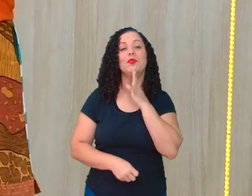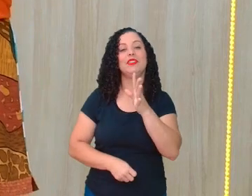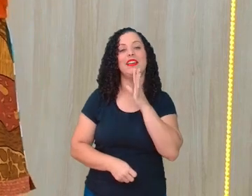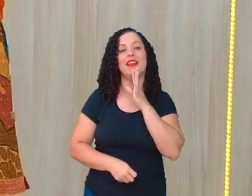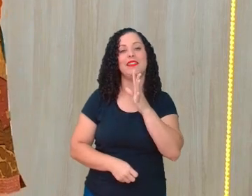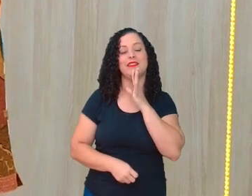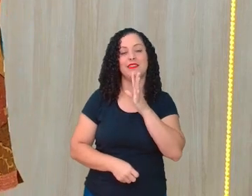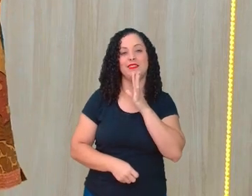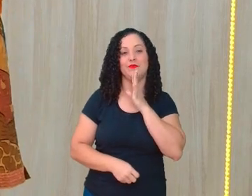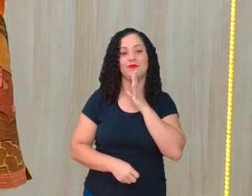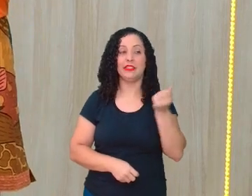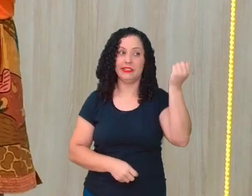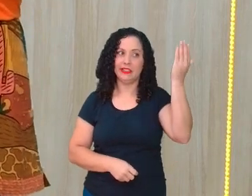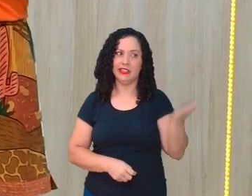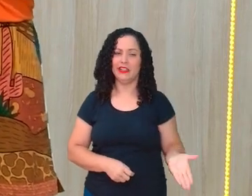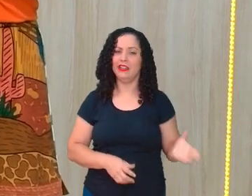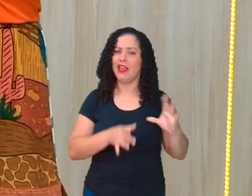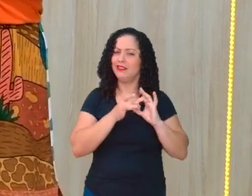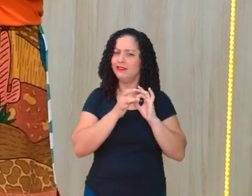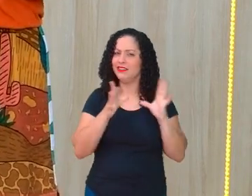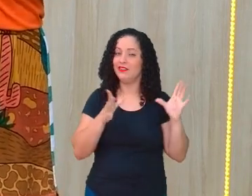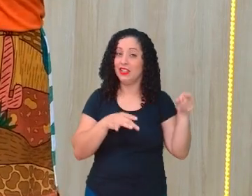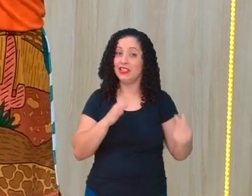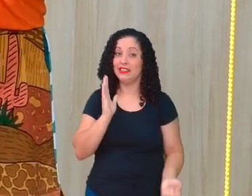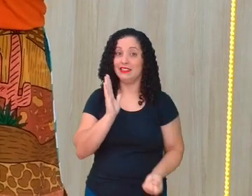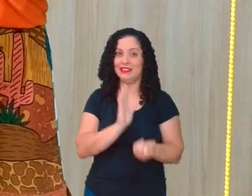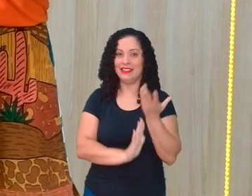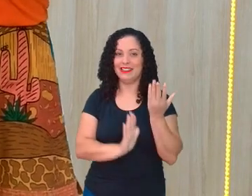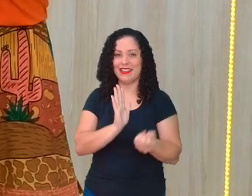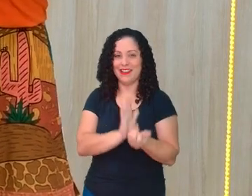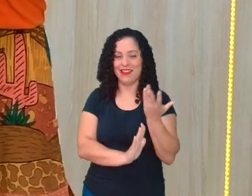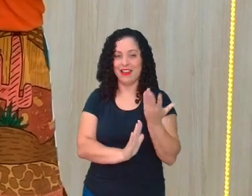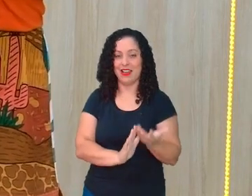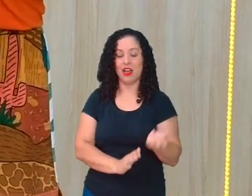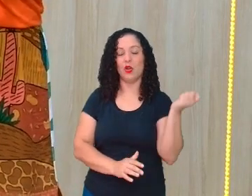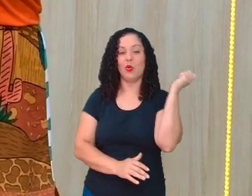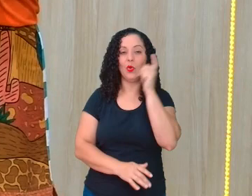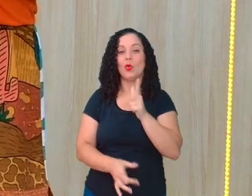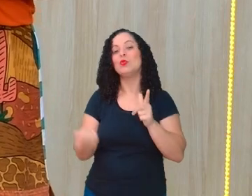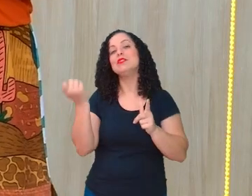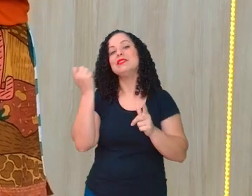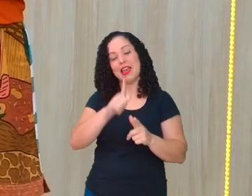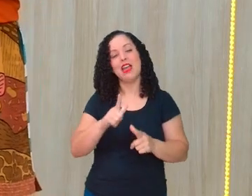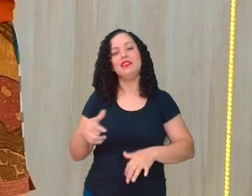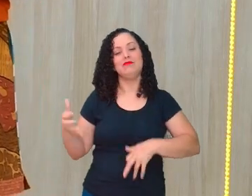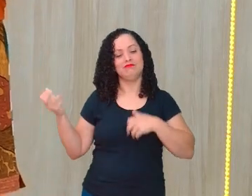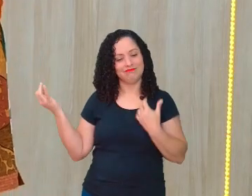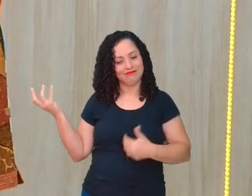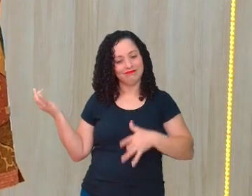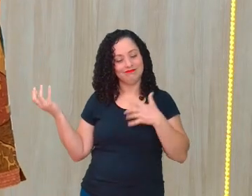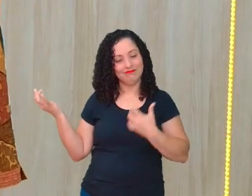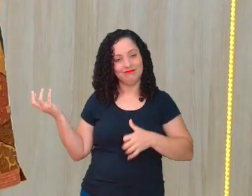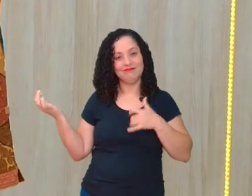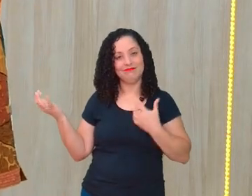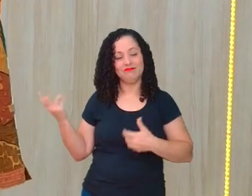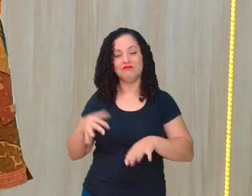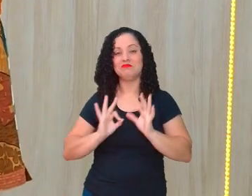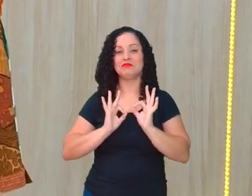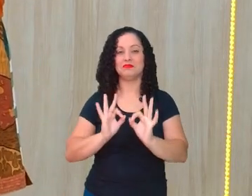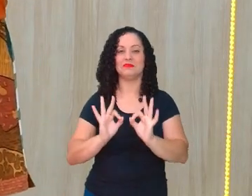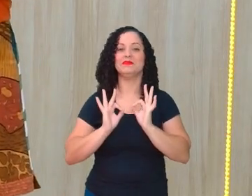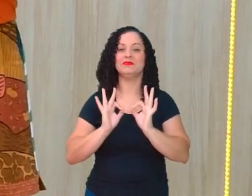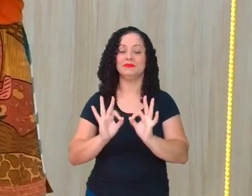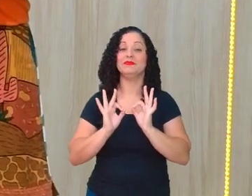que permite que ele tenha liberdade criativa naquele momento. E ele consiga dar conta daquilo ali com